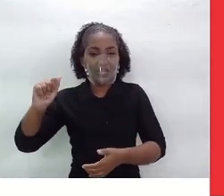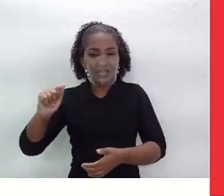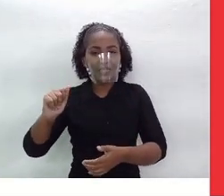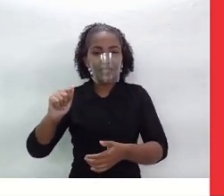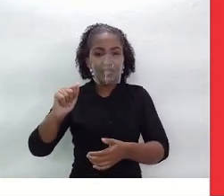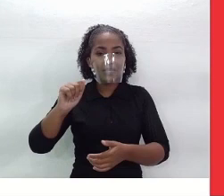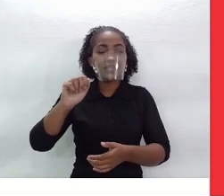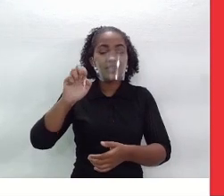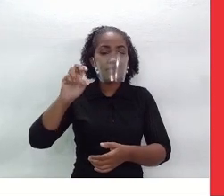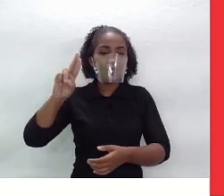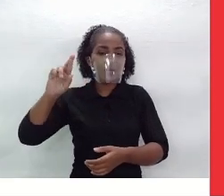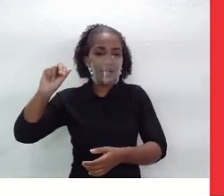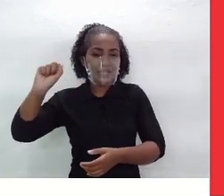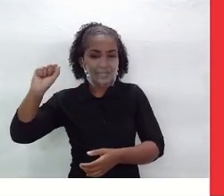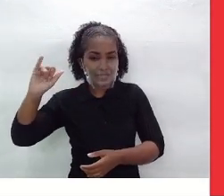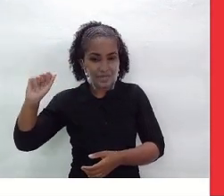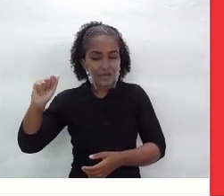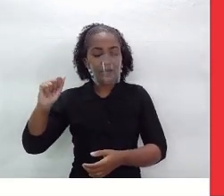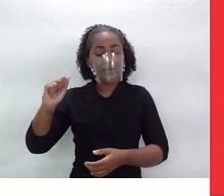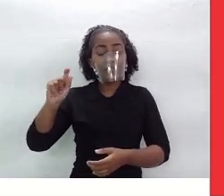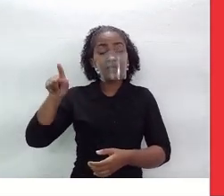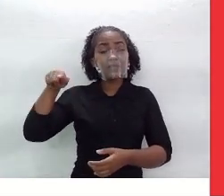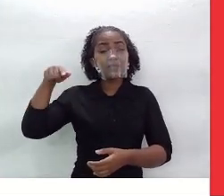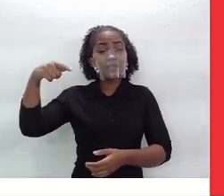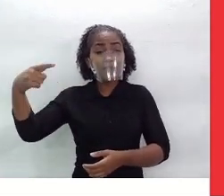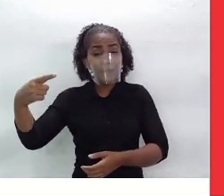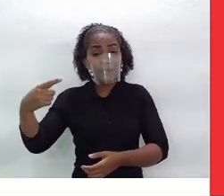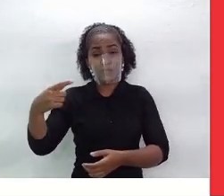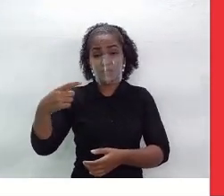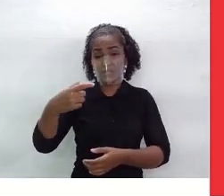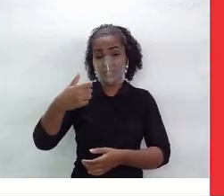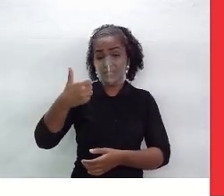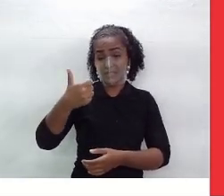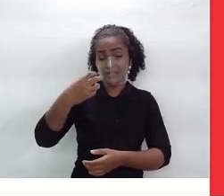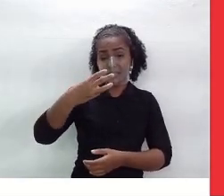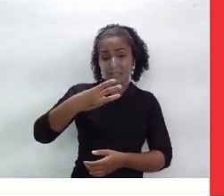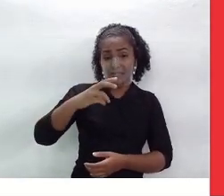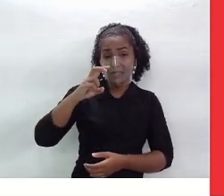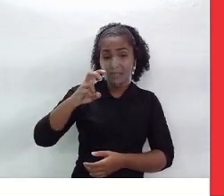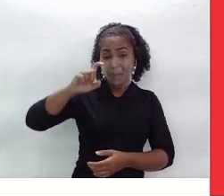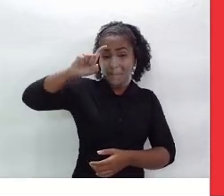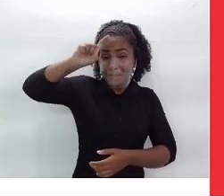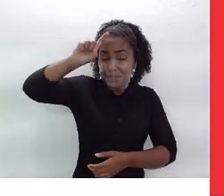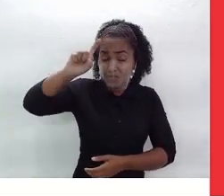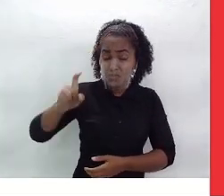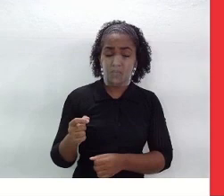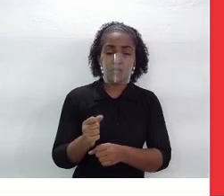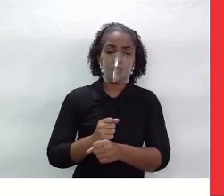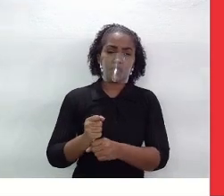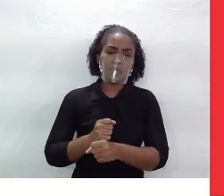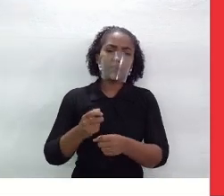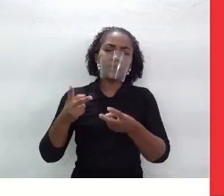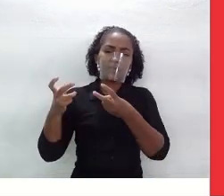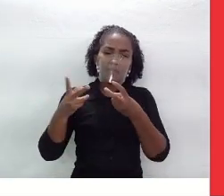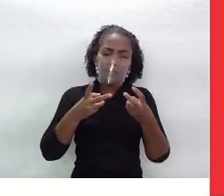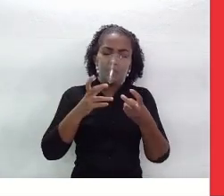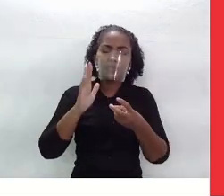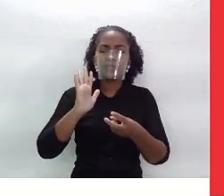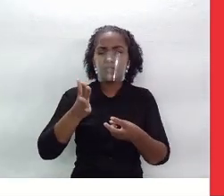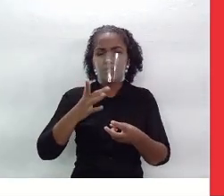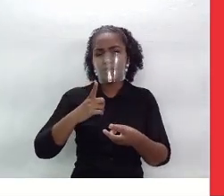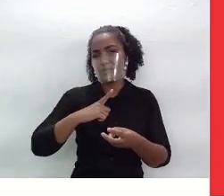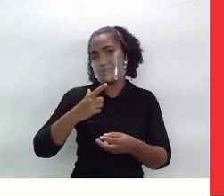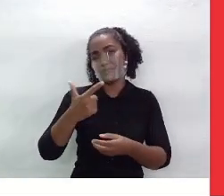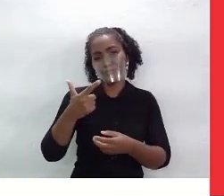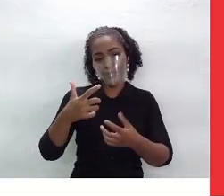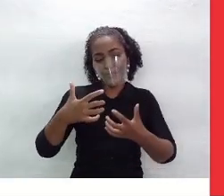Laurásia, a Gondwana. Depois, 135 milhões de anos atrás, a gente já vê ali que já não tem mais a